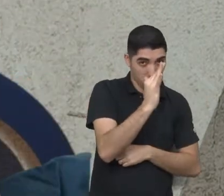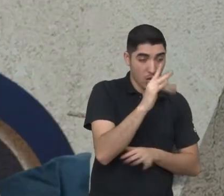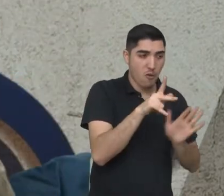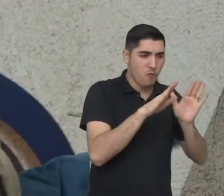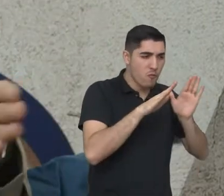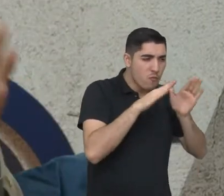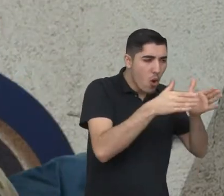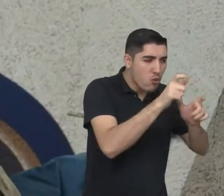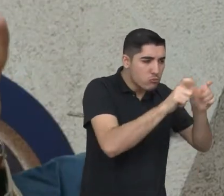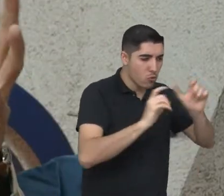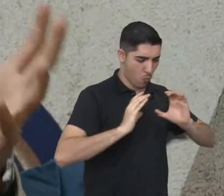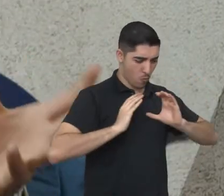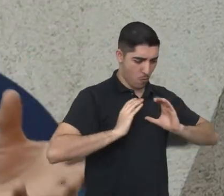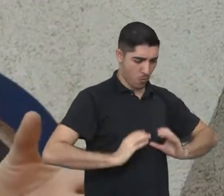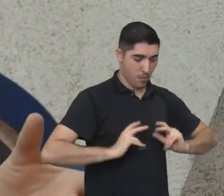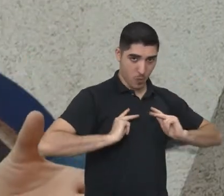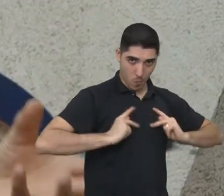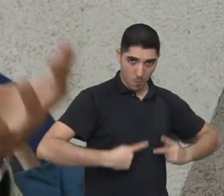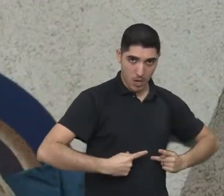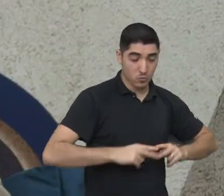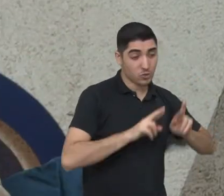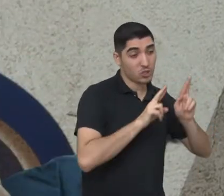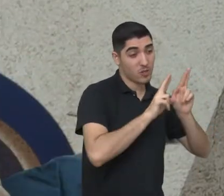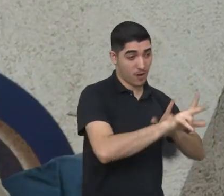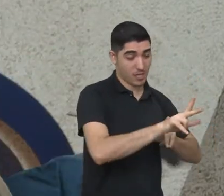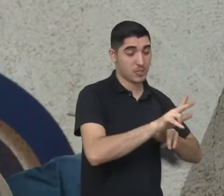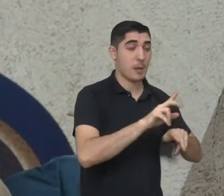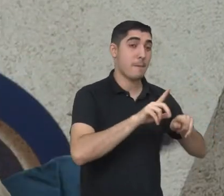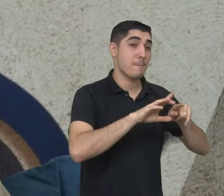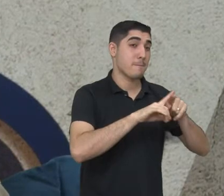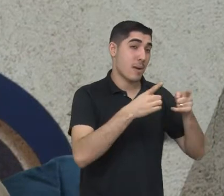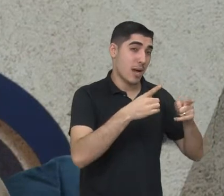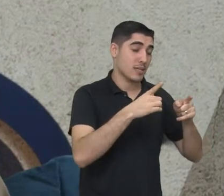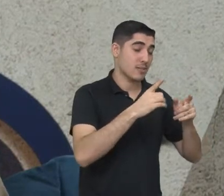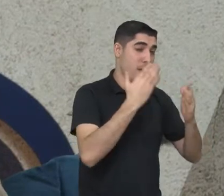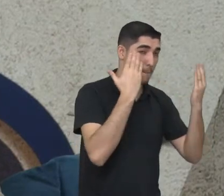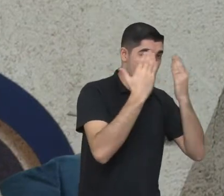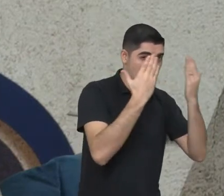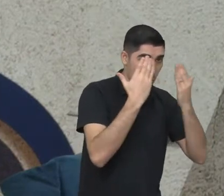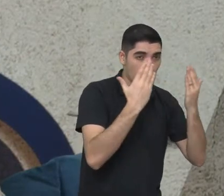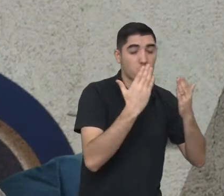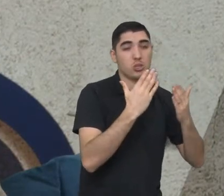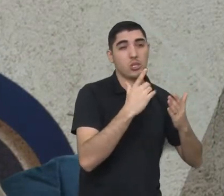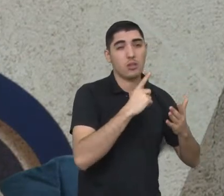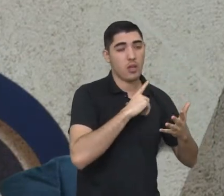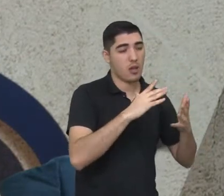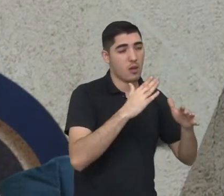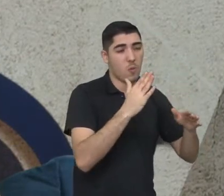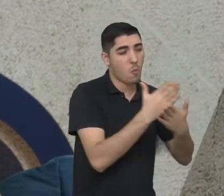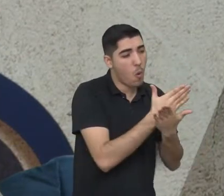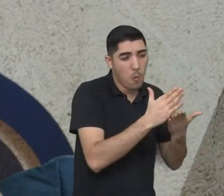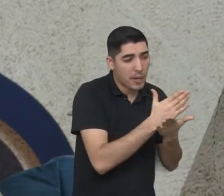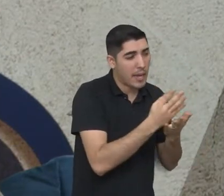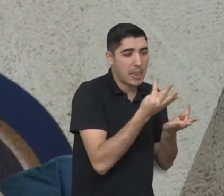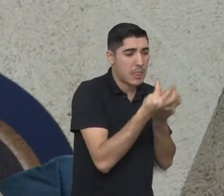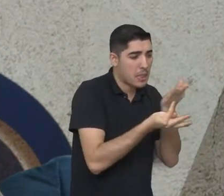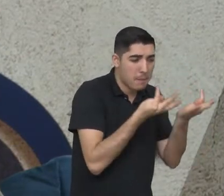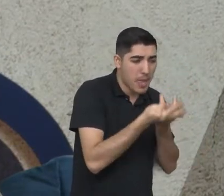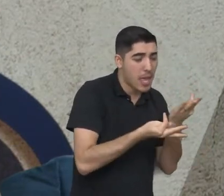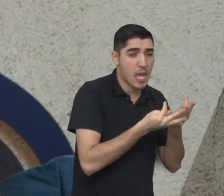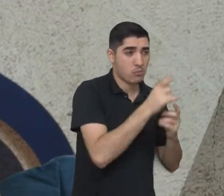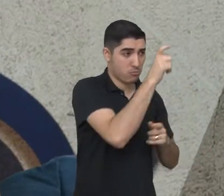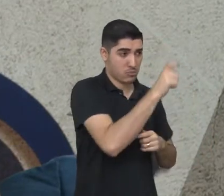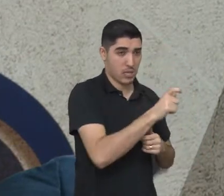os comportamentos humanos um pouco diferentes. No entanto, a psicologia, qualquer linha, qualquer tratamento que é realizado por